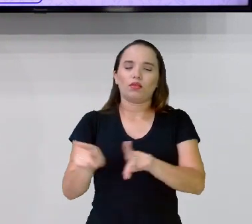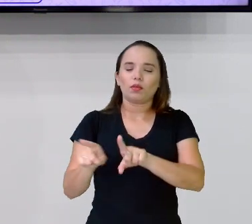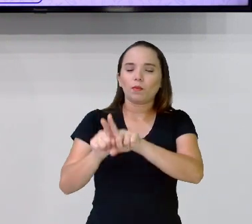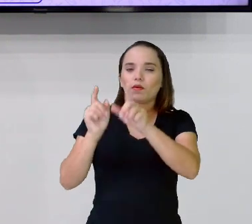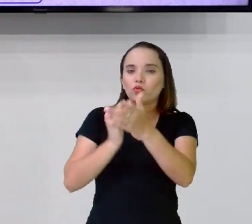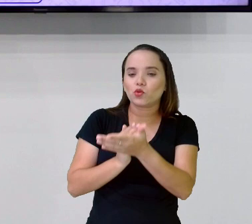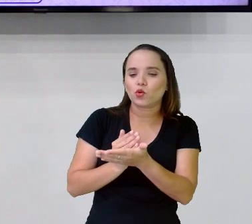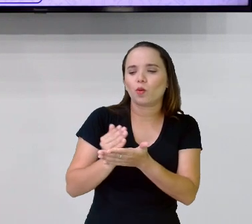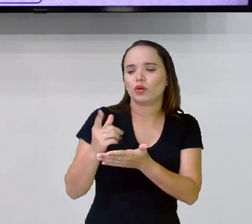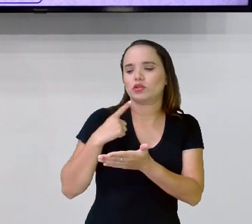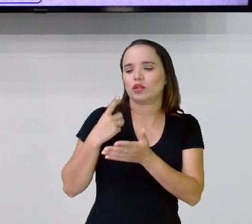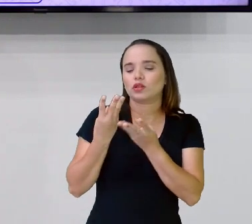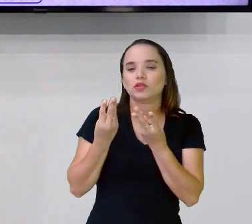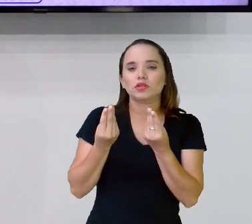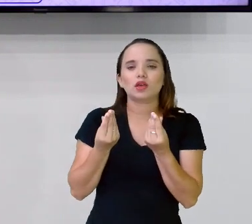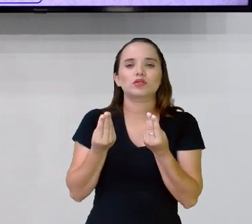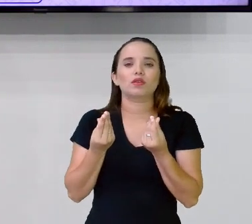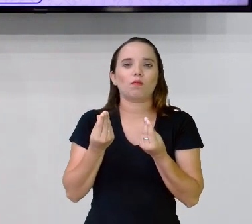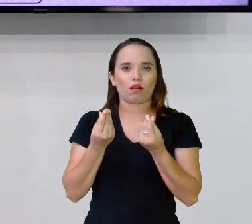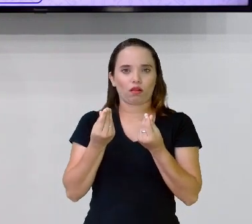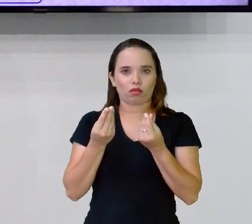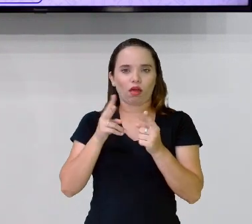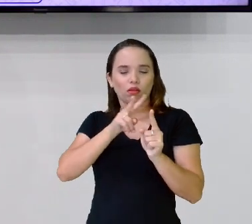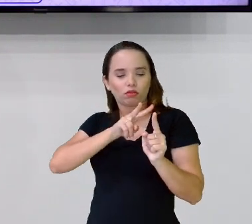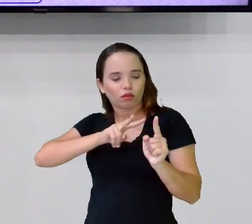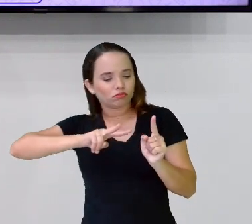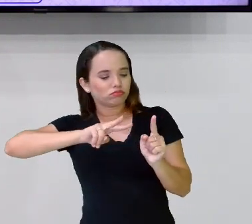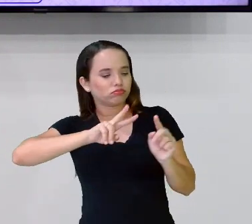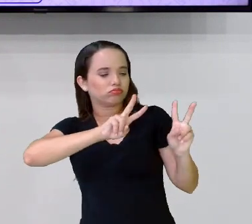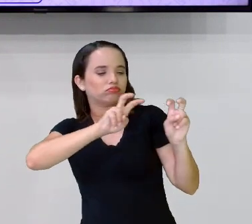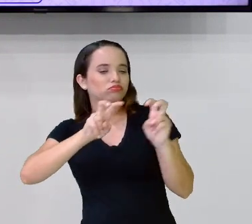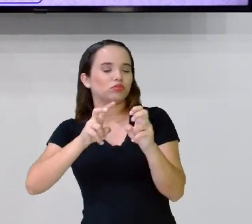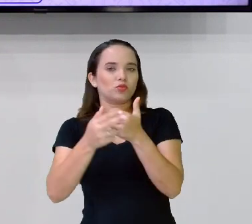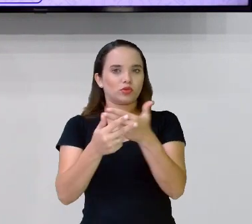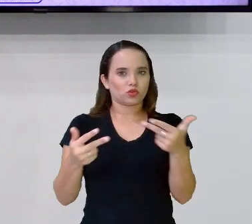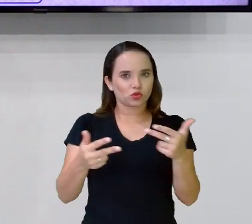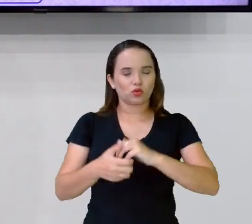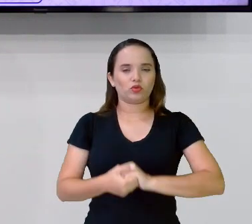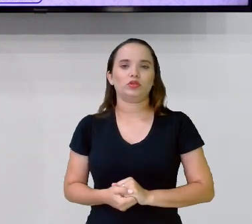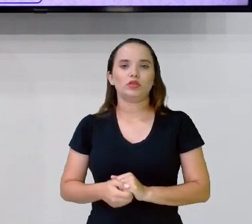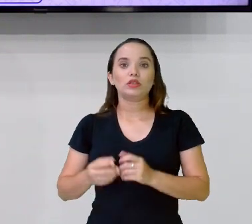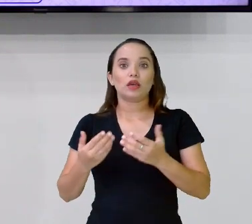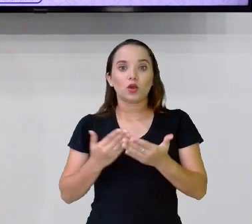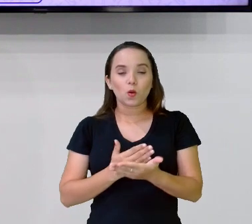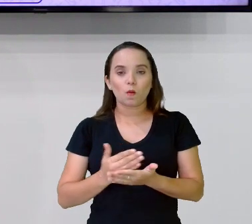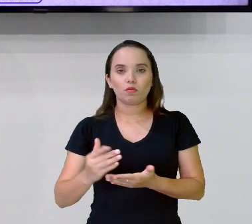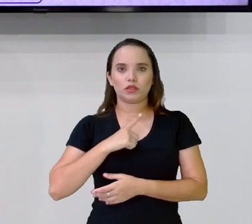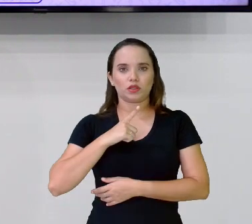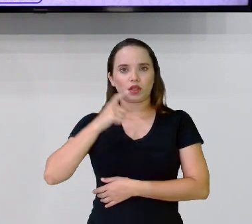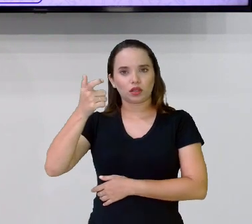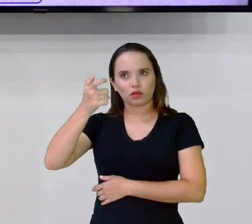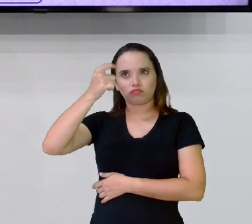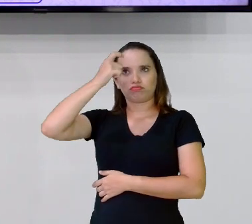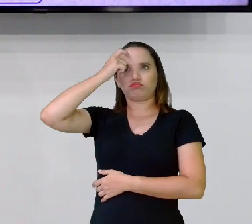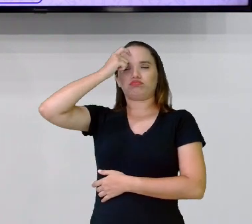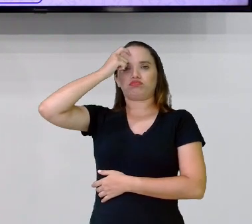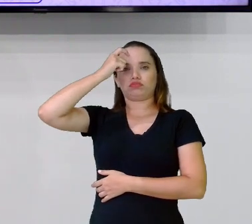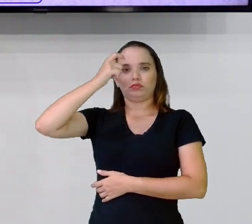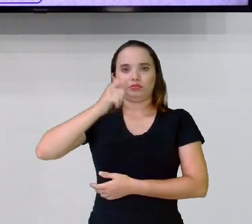ficar mais sensível, né, sobre essas questões e aí despertar essa consciência, né,